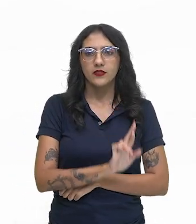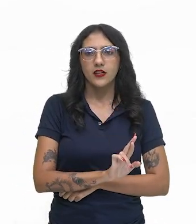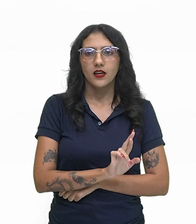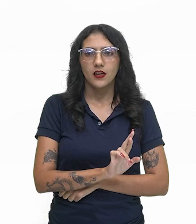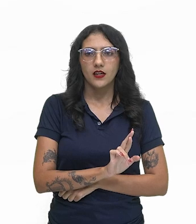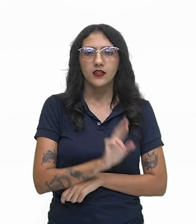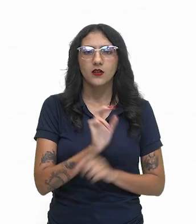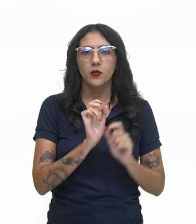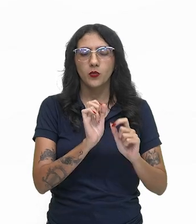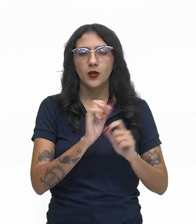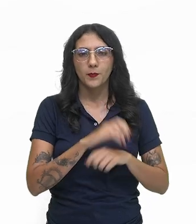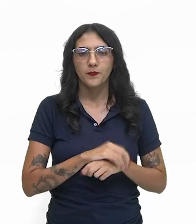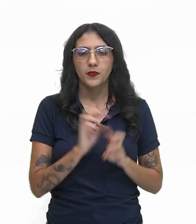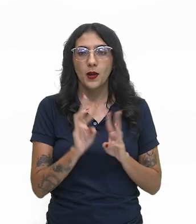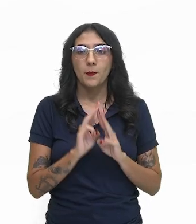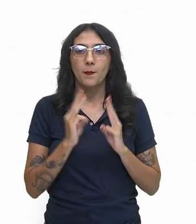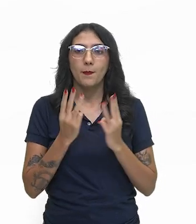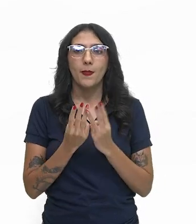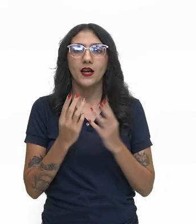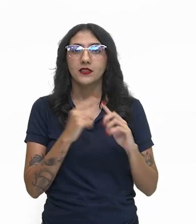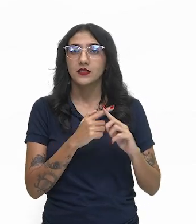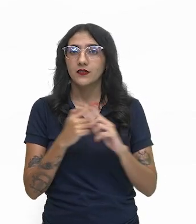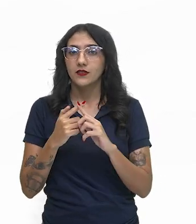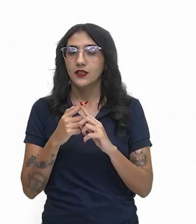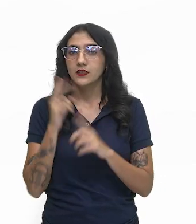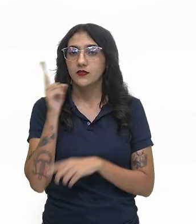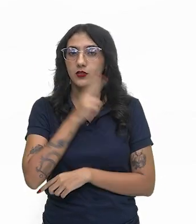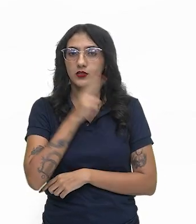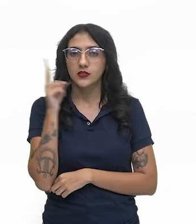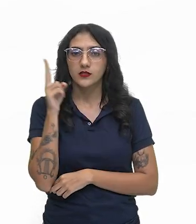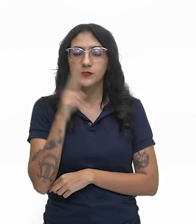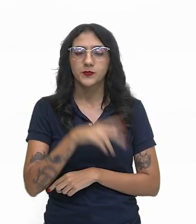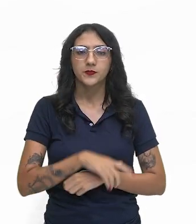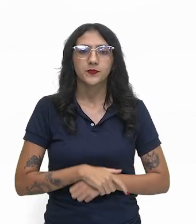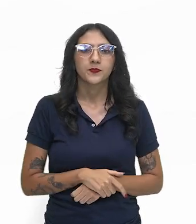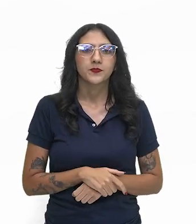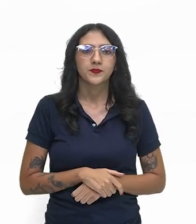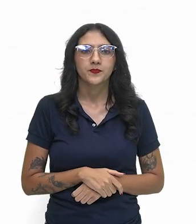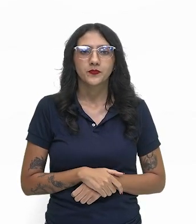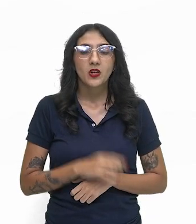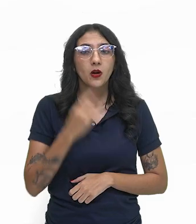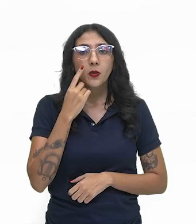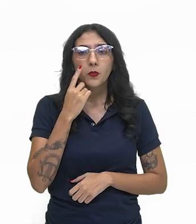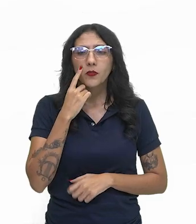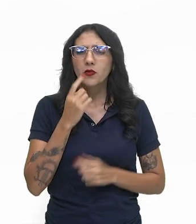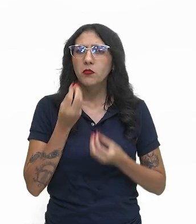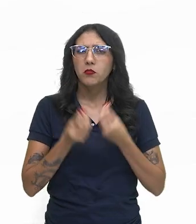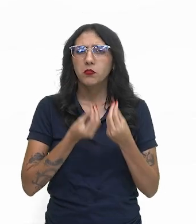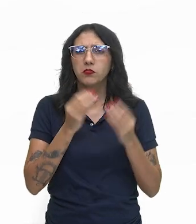ser igual a massa vezes a aceleração. Vamos ver o que representa